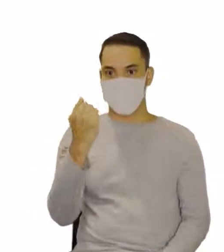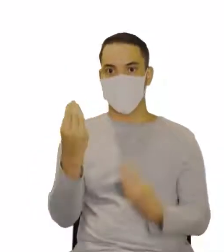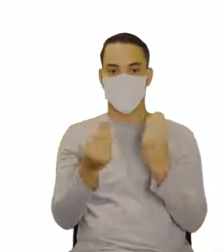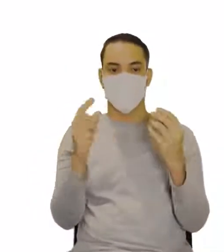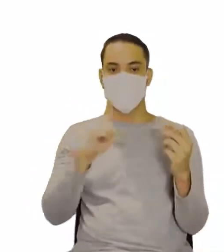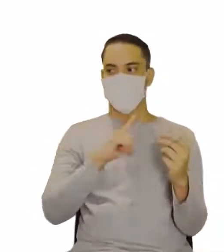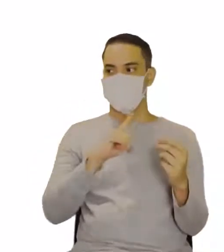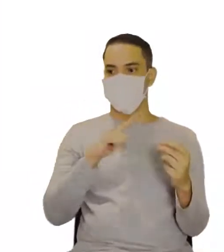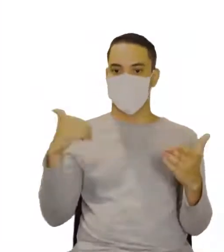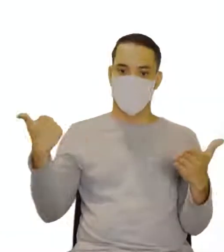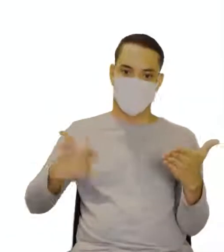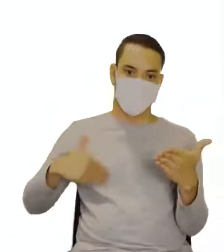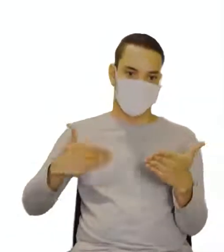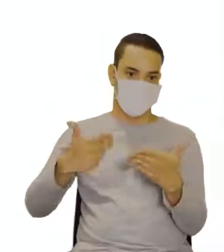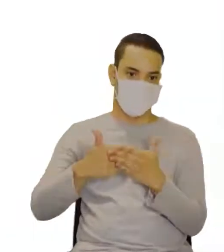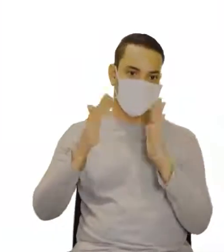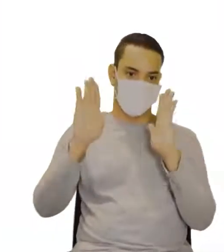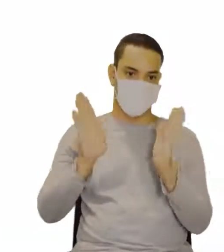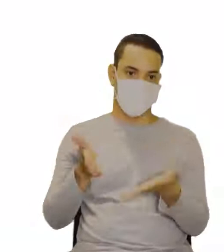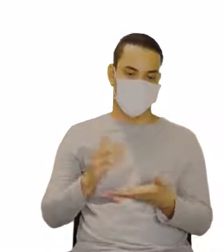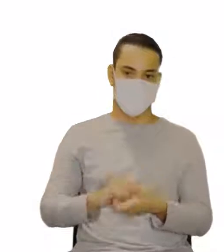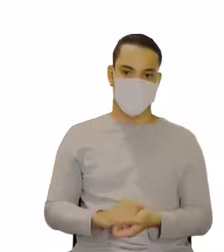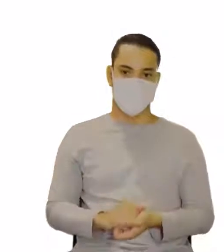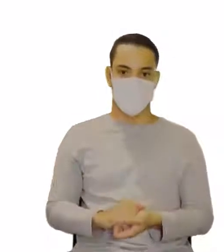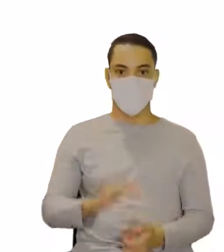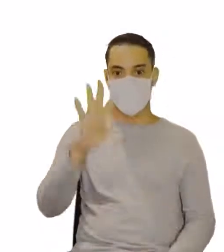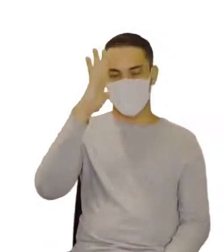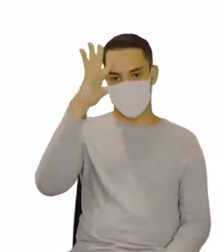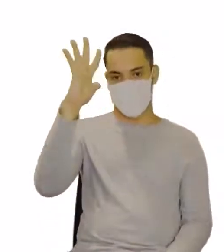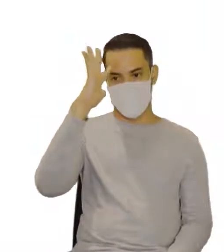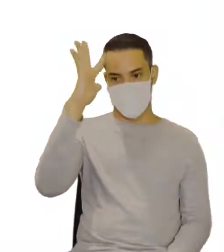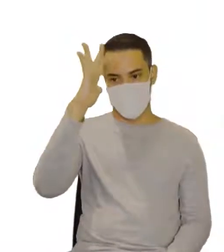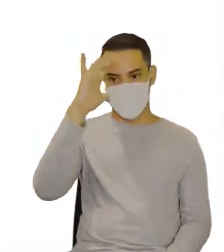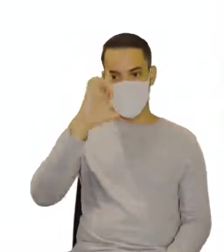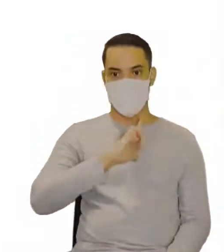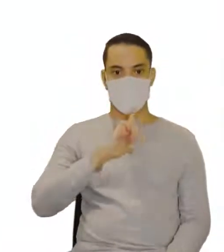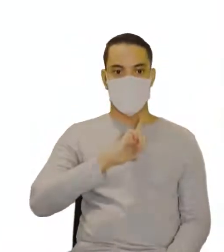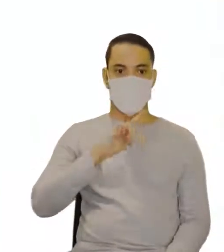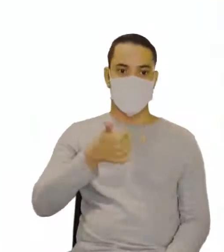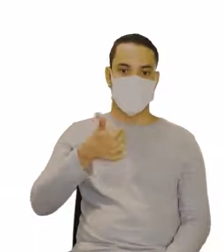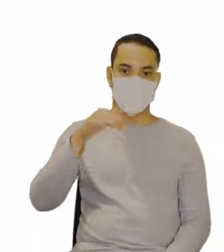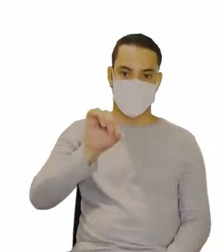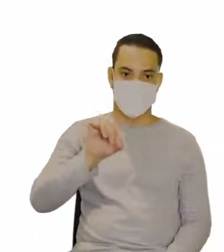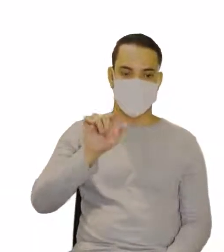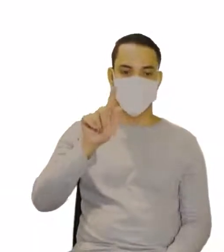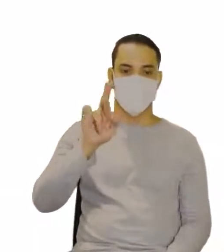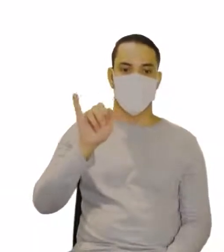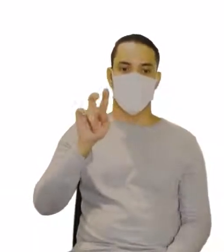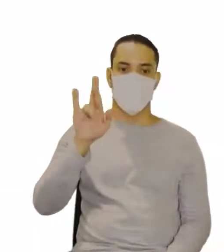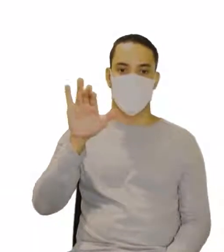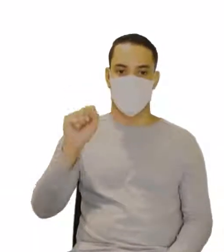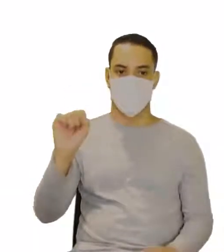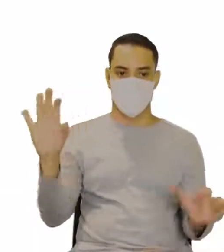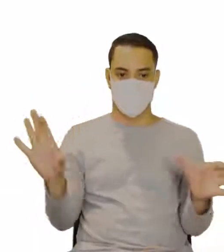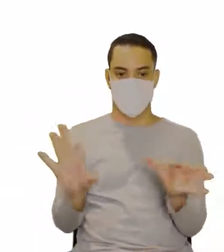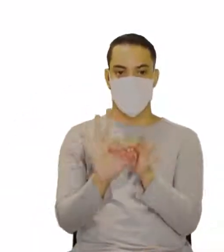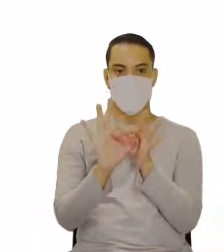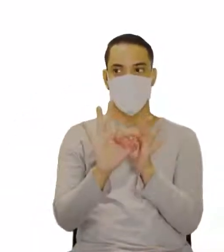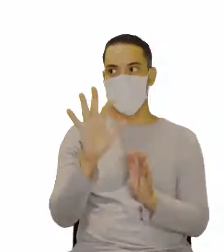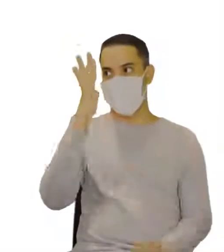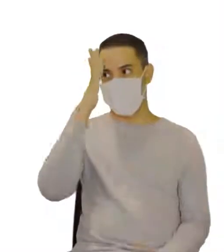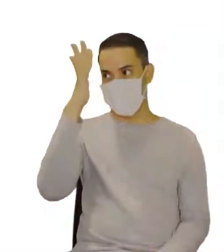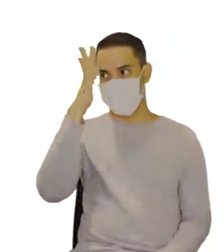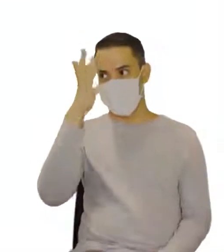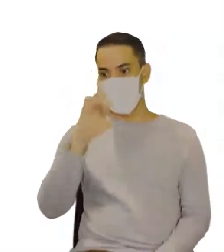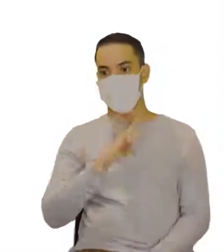nós teríamos isso daqui, ó, tá aqui, ó. Imagine que eu tenho aí 10 geradores associados. Pessoal, imagine que eu peguei